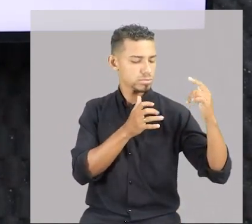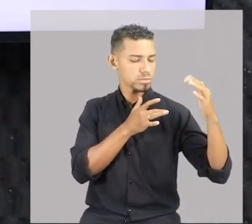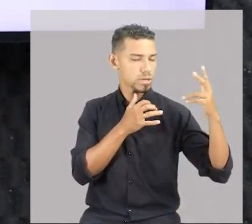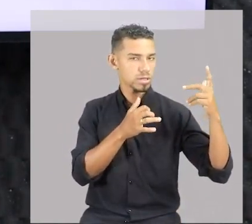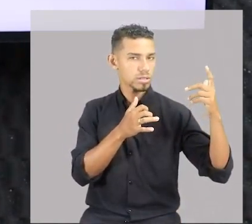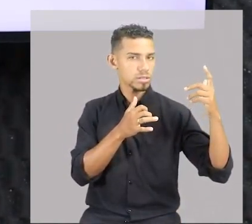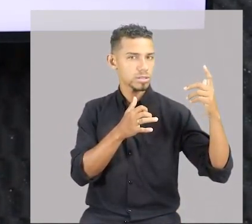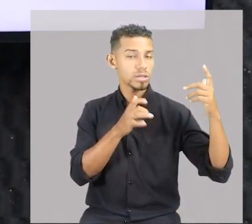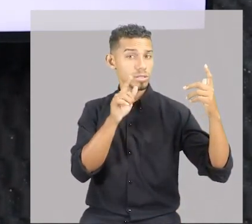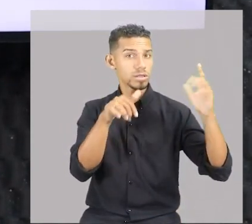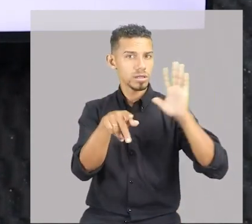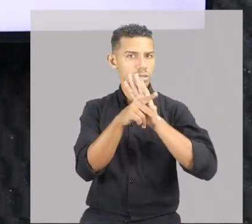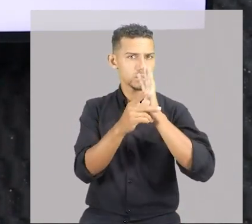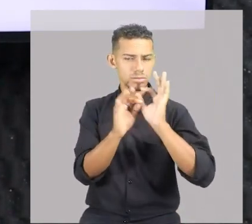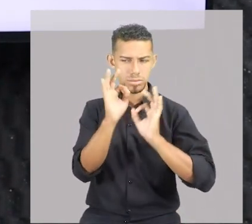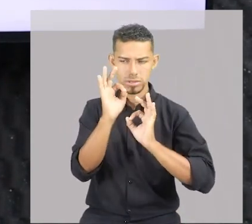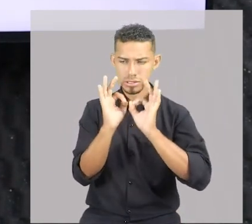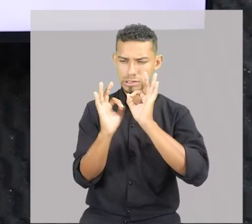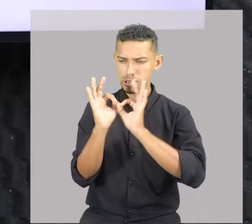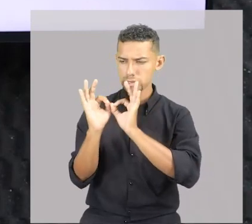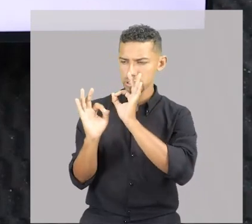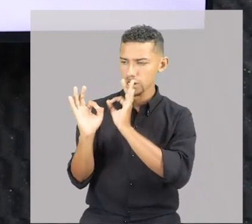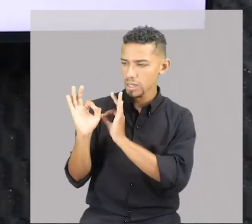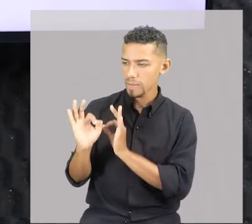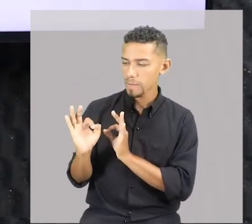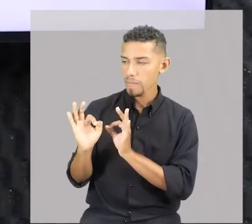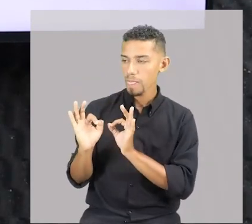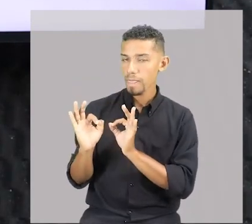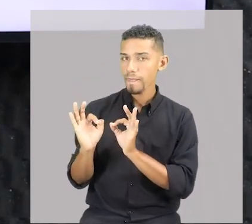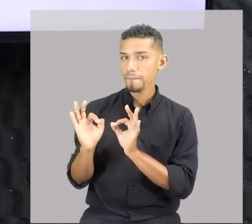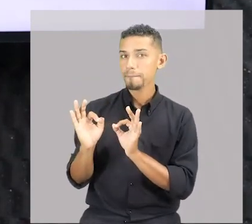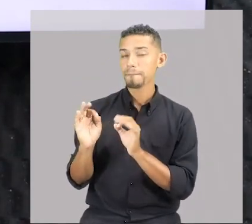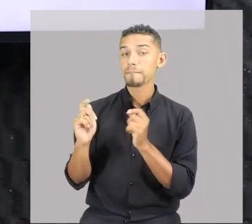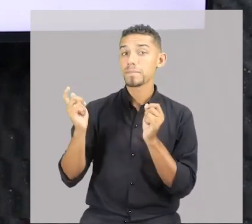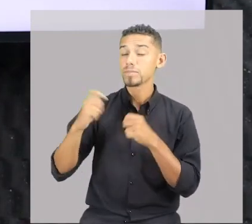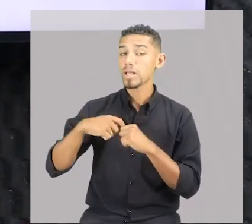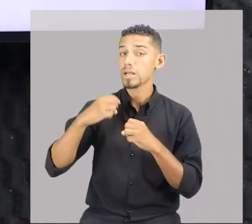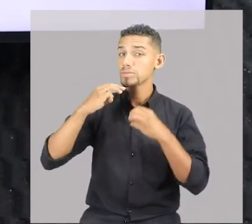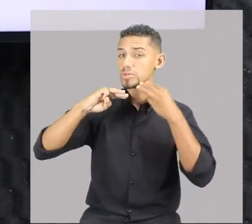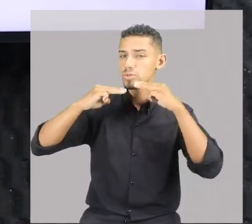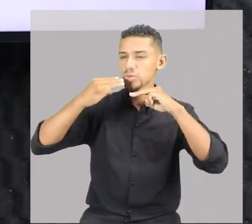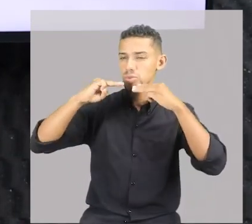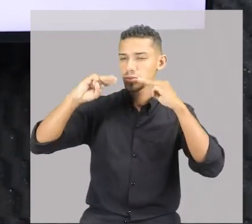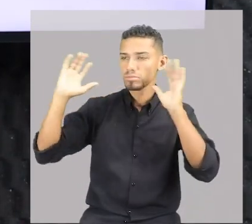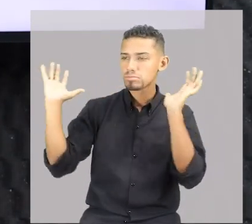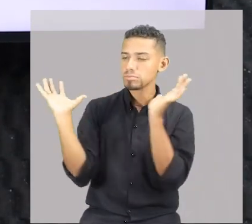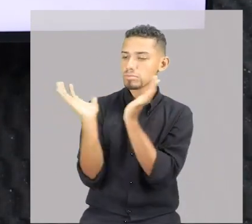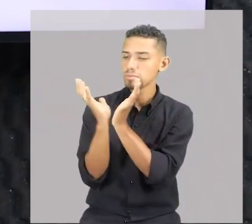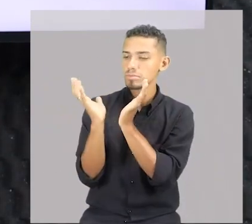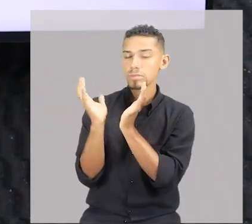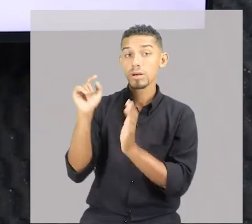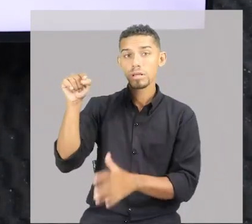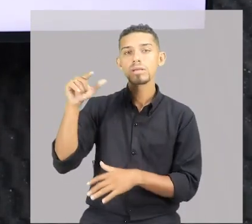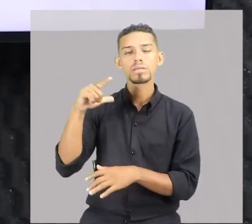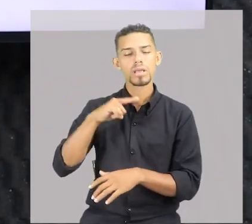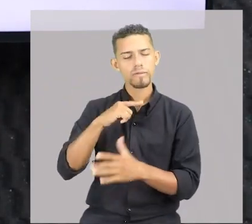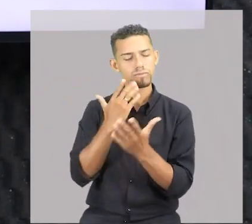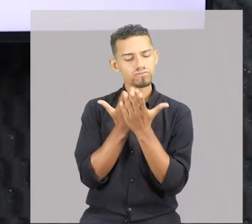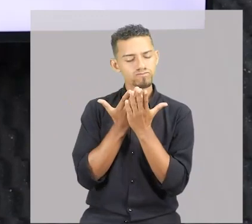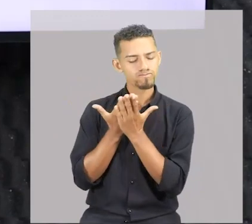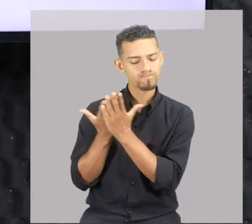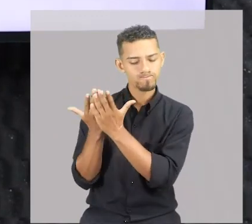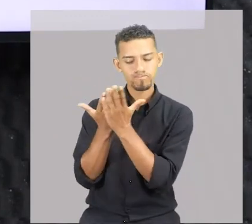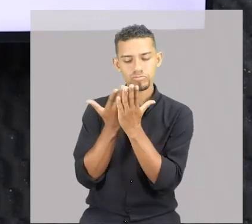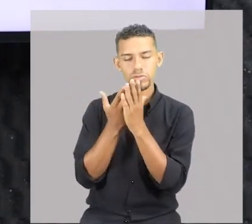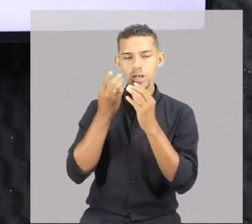bem construída. Exatamente por fazer parte ali, por ser construída por uma elite que teve acesso ao estudo formal